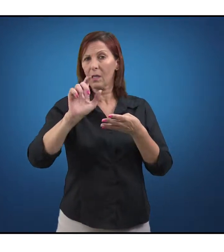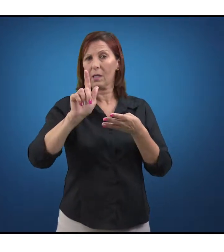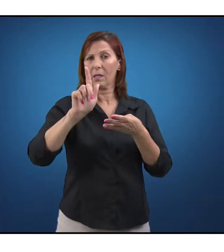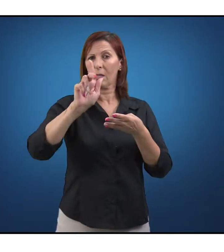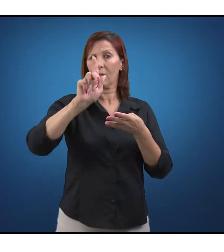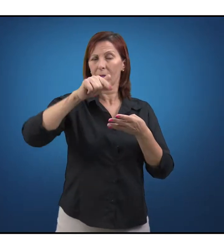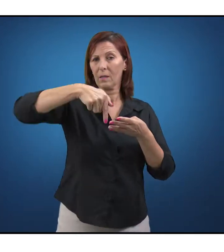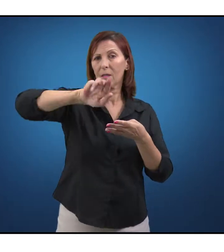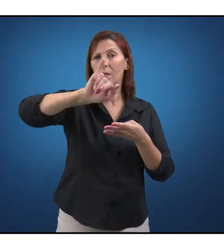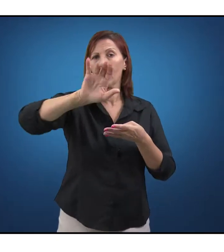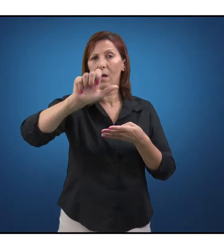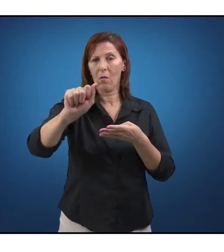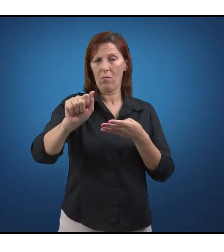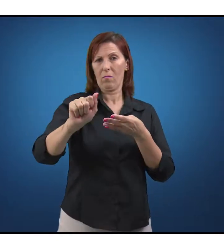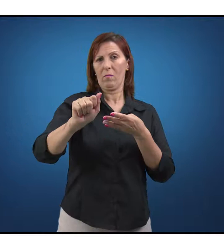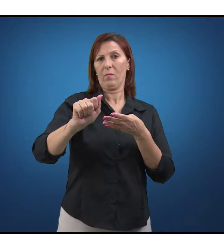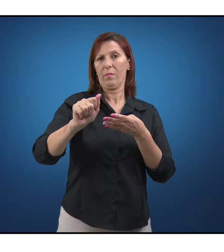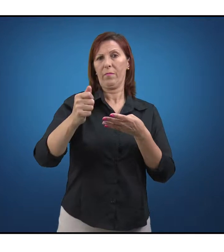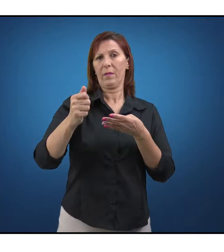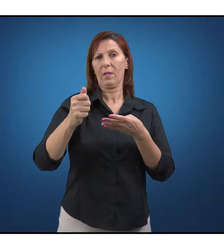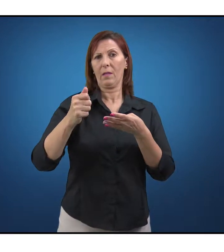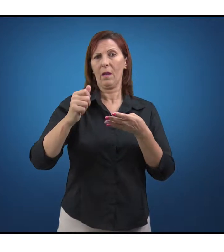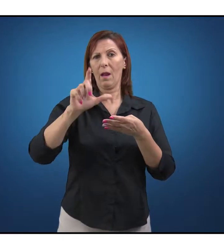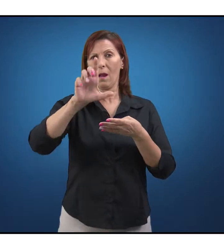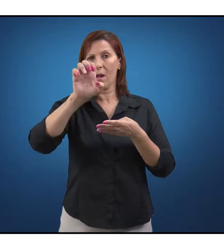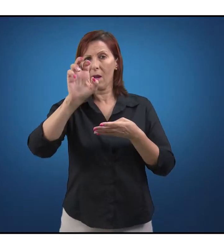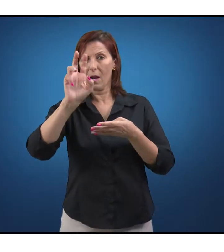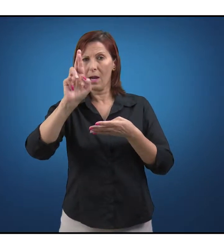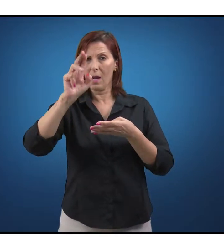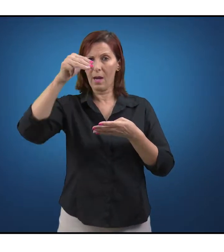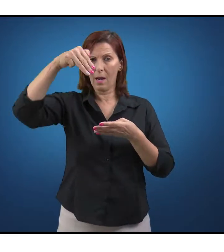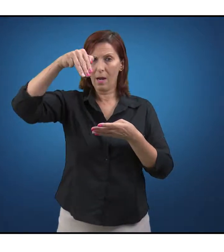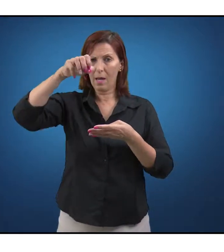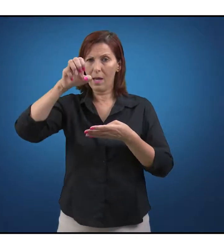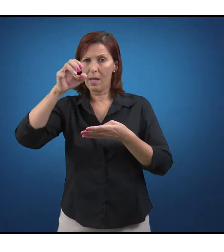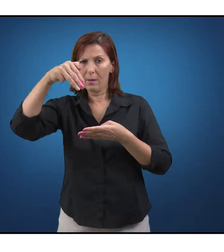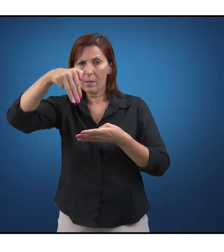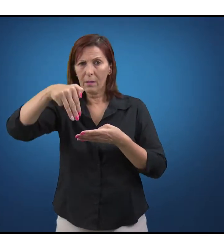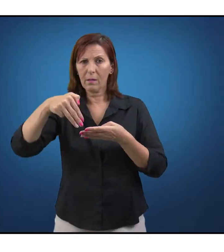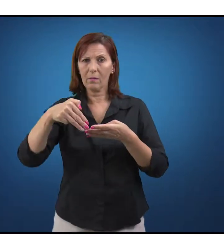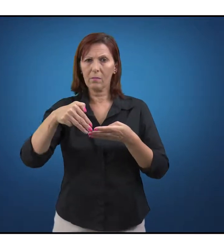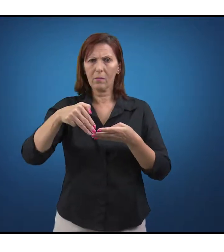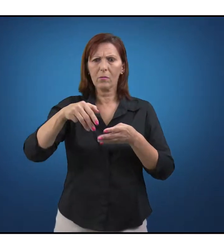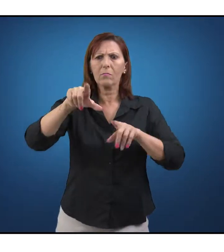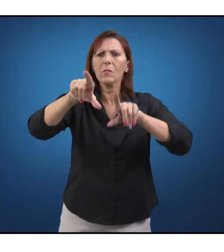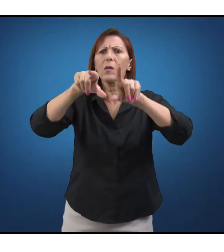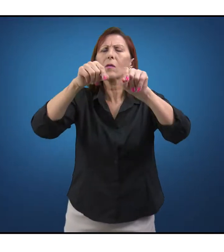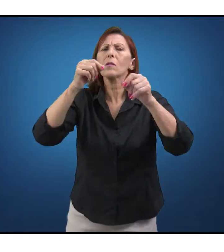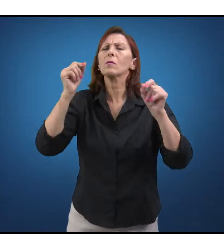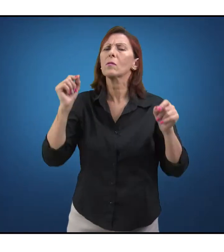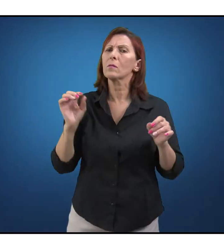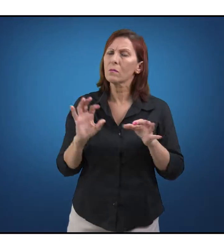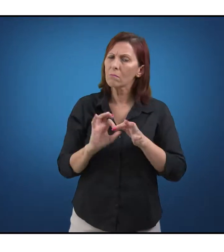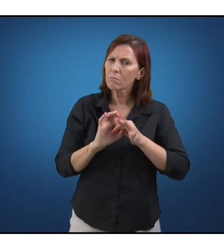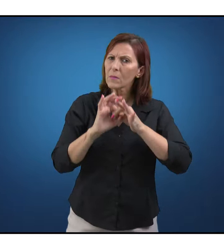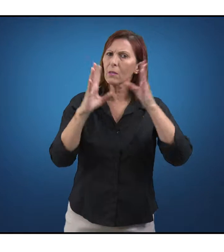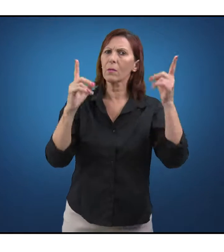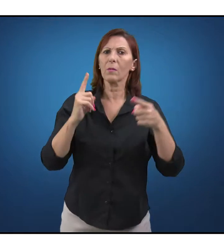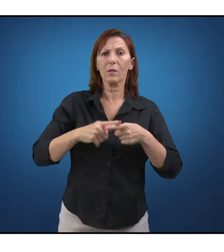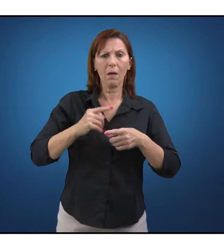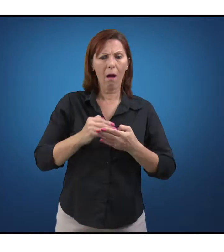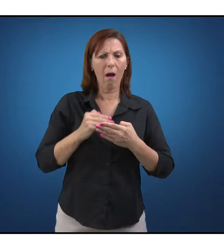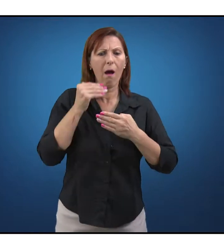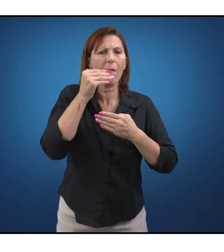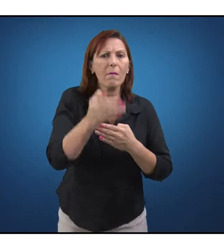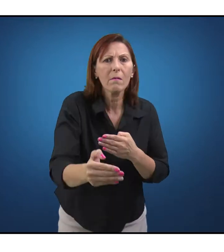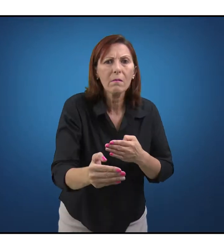Cada uma dessas figuras foram eleitas de forma democrática, até mesmo porque, a partir desse